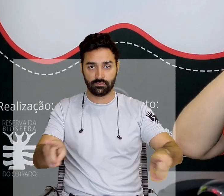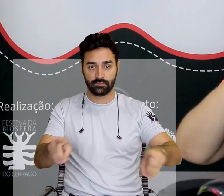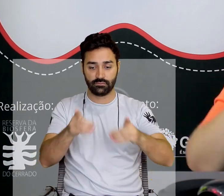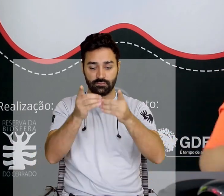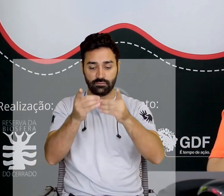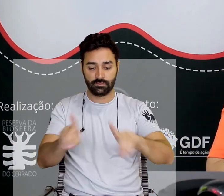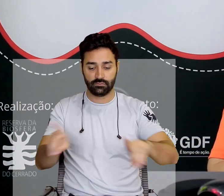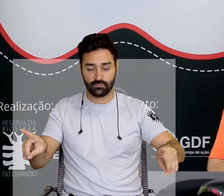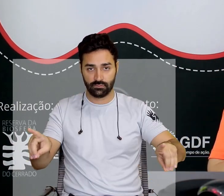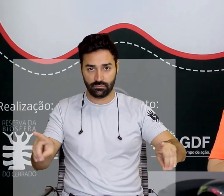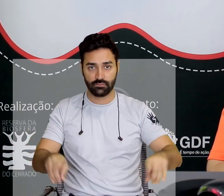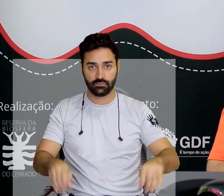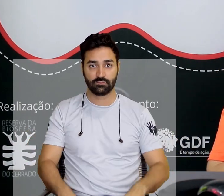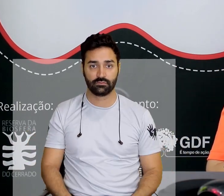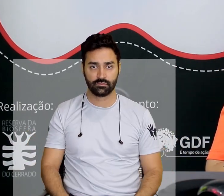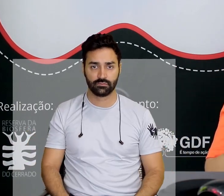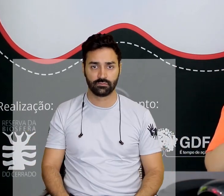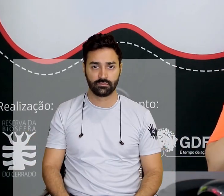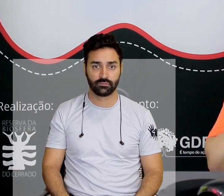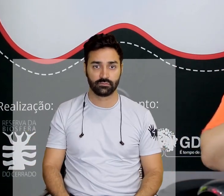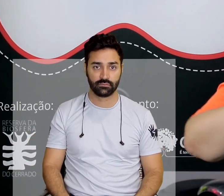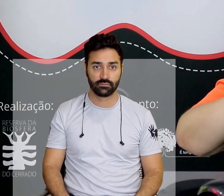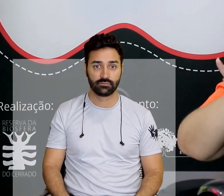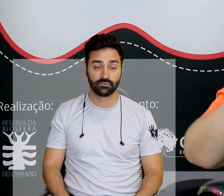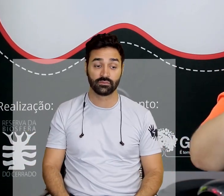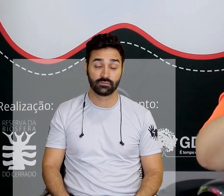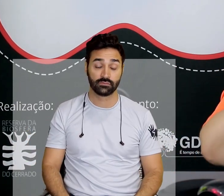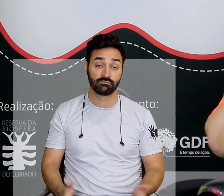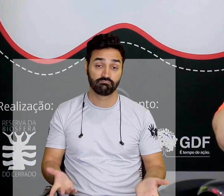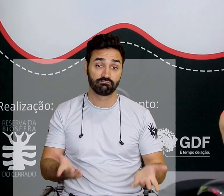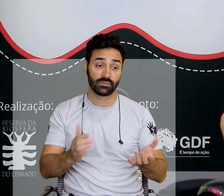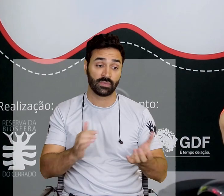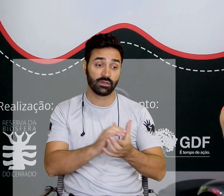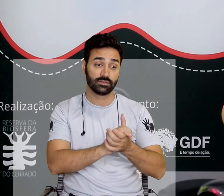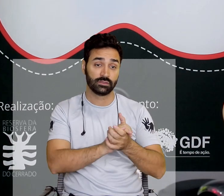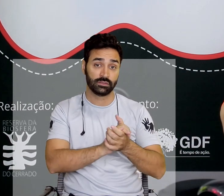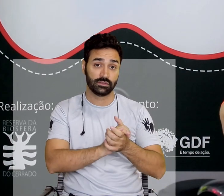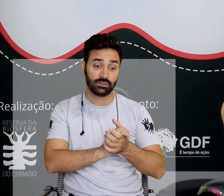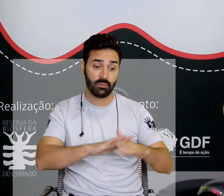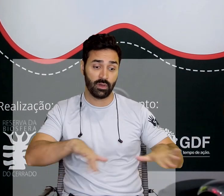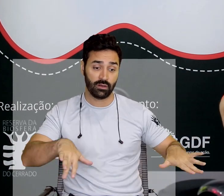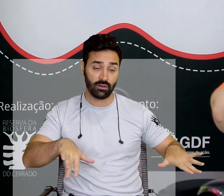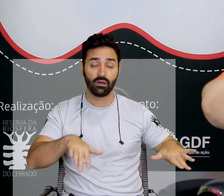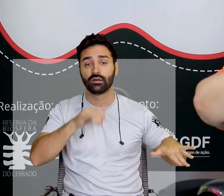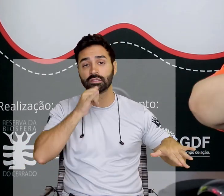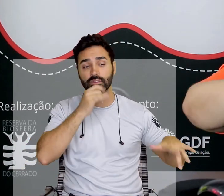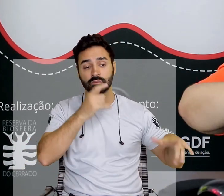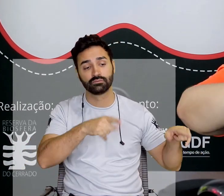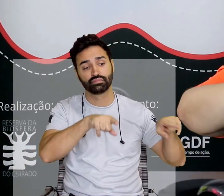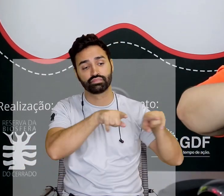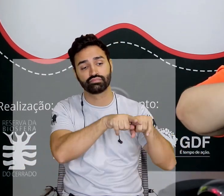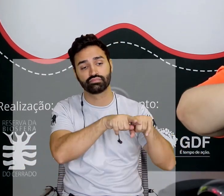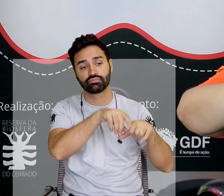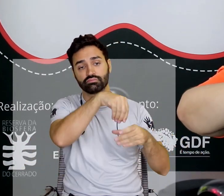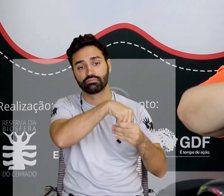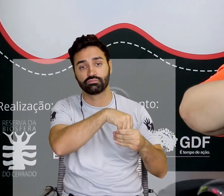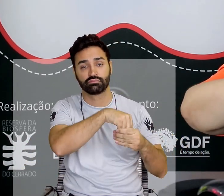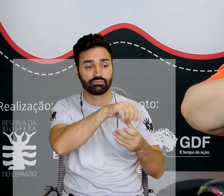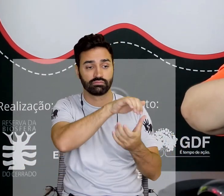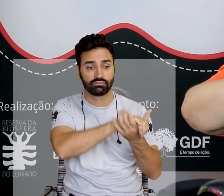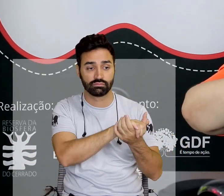Ok? Mas tem diferença? Tem. Separar é quando a pessoa estava ali vivendo como casado e não está